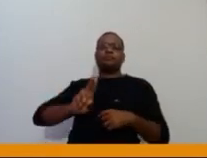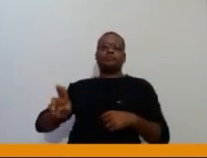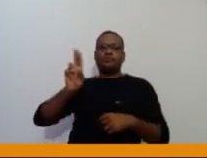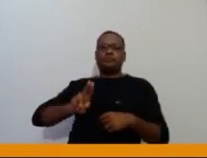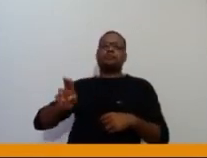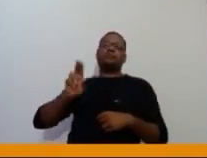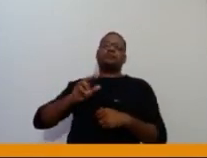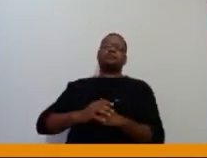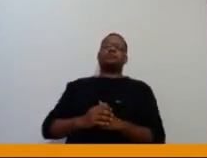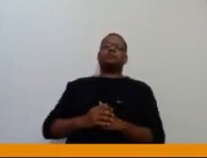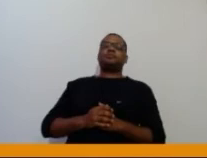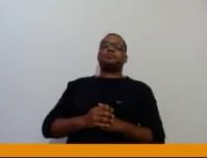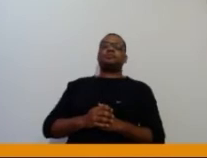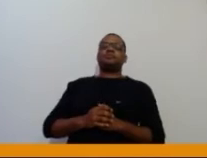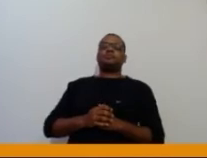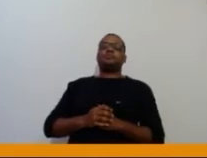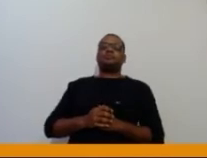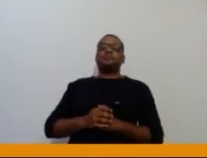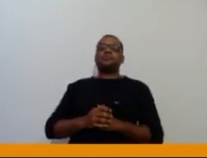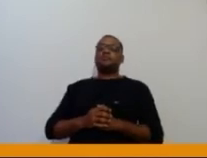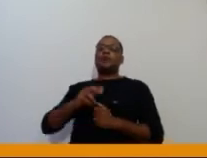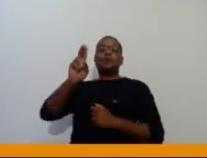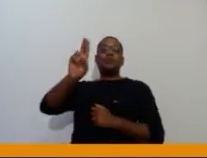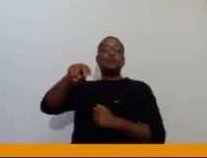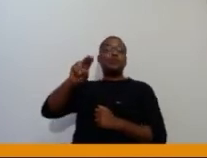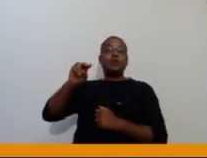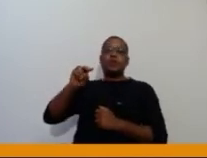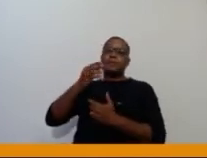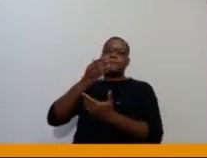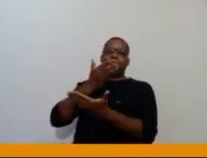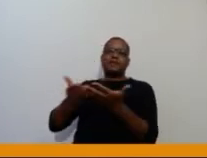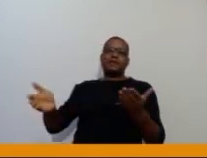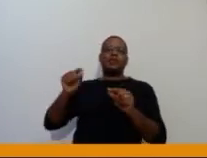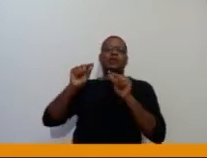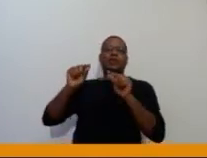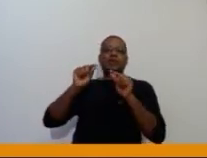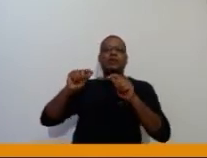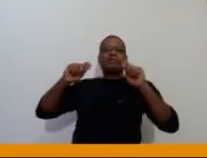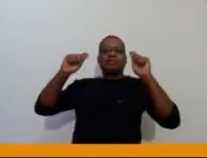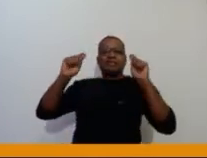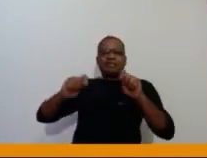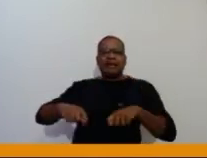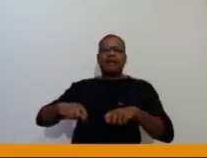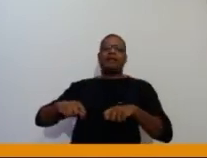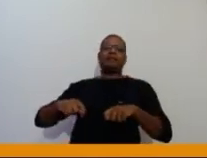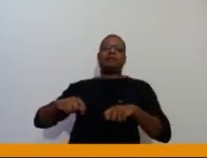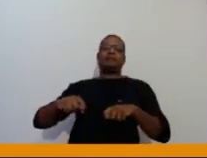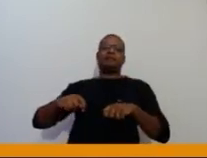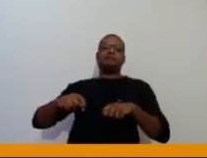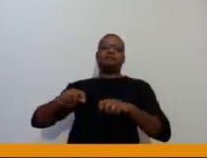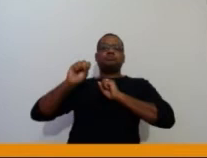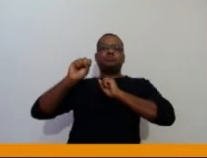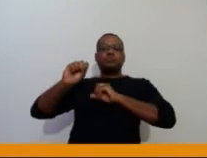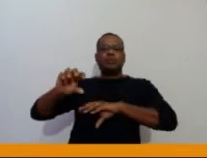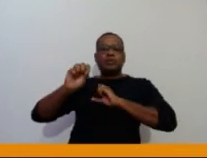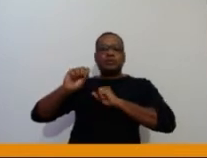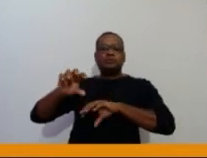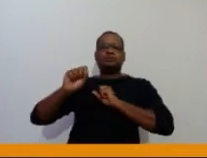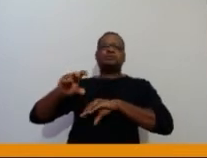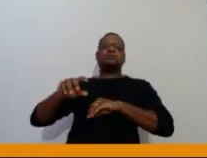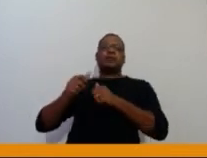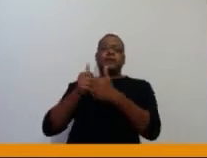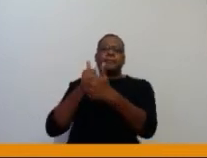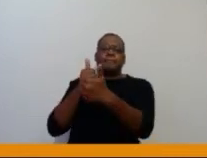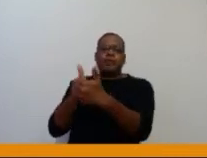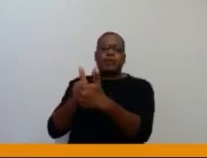atuar, né? Então, nós nunca perdemos de vista essa possibilidade da educação estar próximo